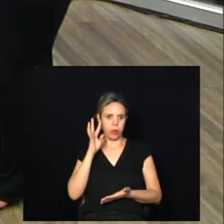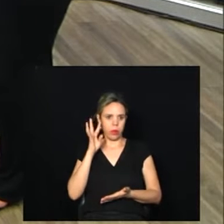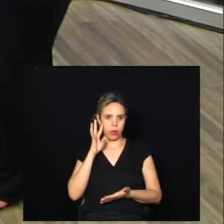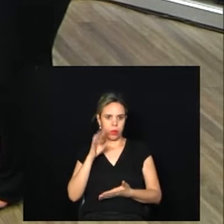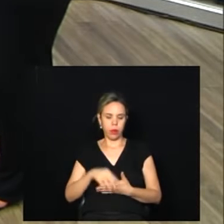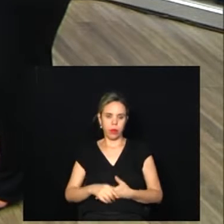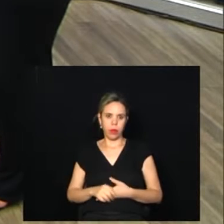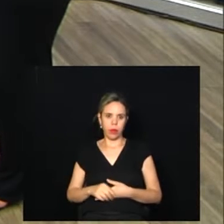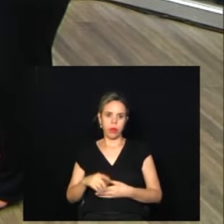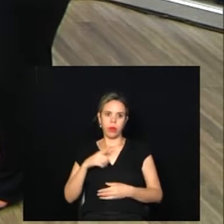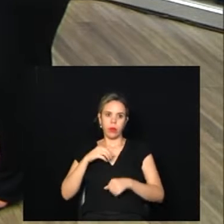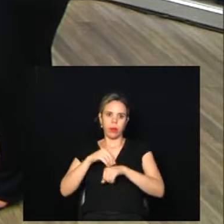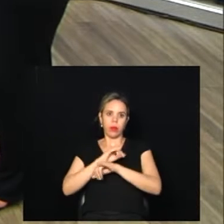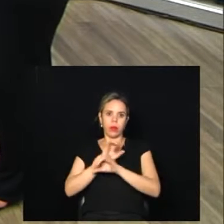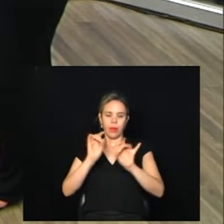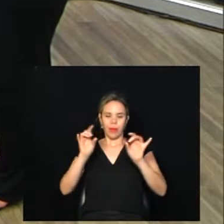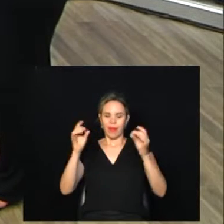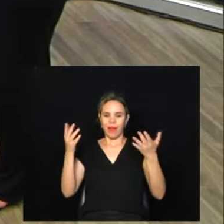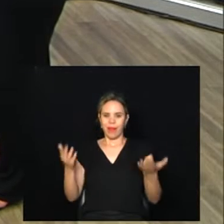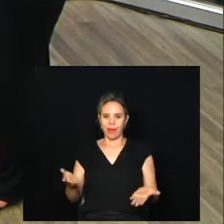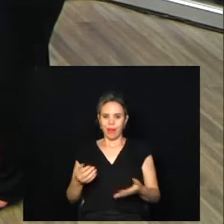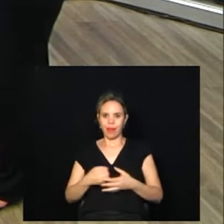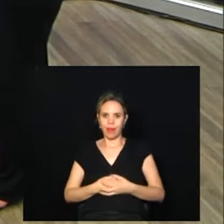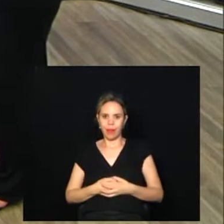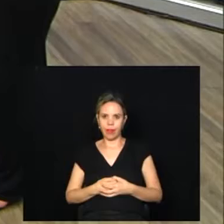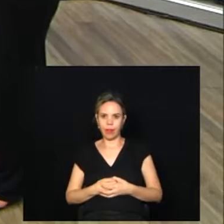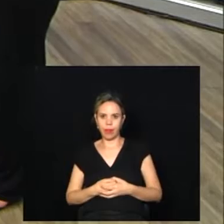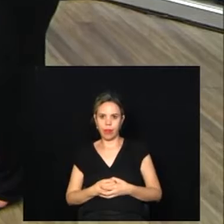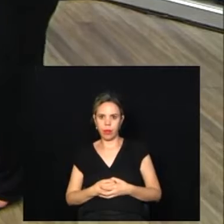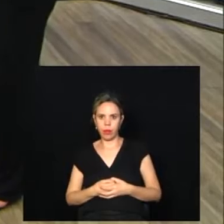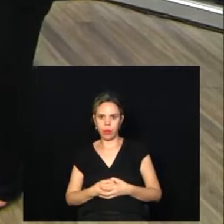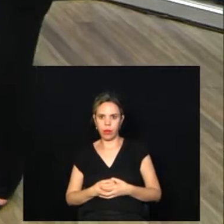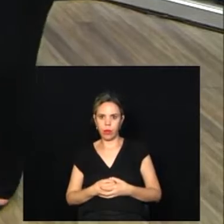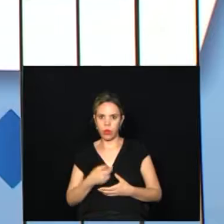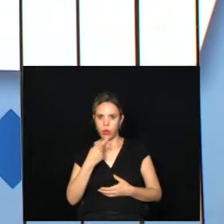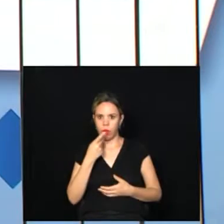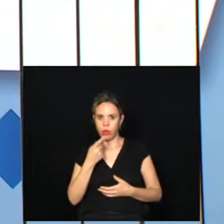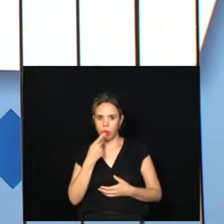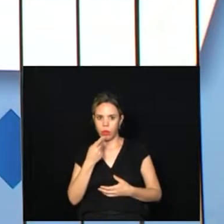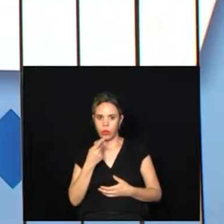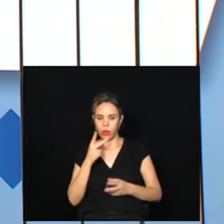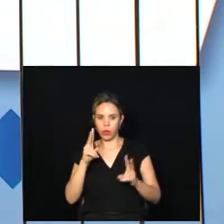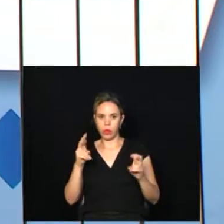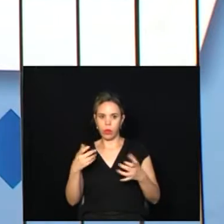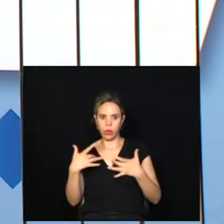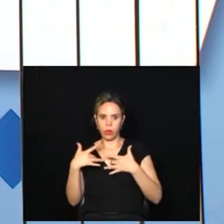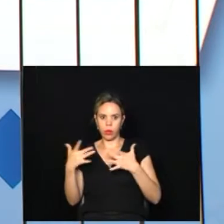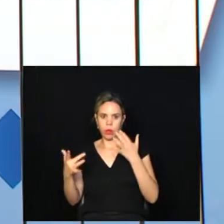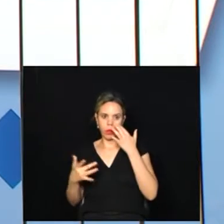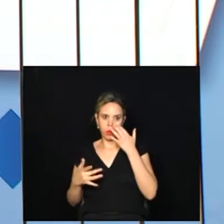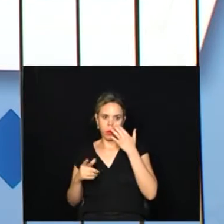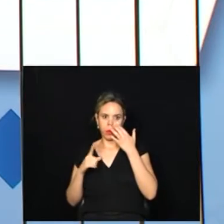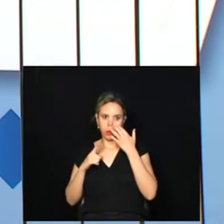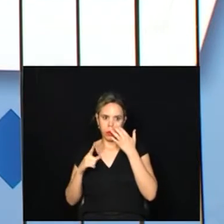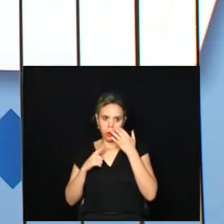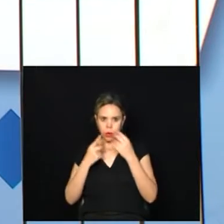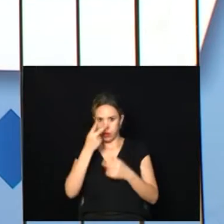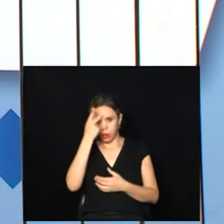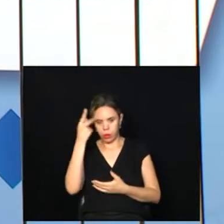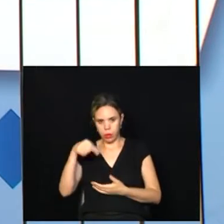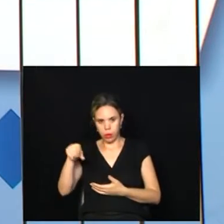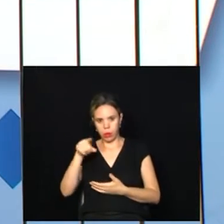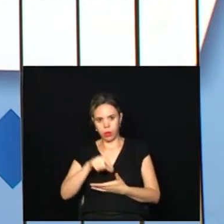agora a gente tem um recado especial, né, Menabriel? Olha, a gente está falando agora há pouco sobre solidariedade. Tem muita